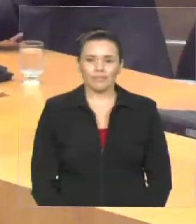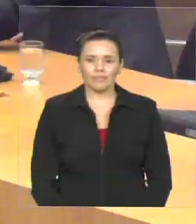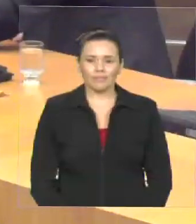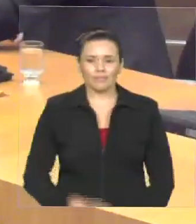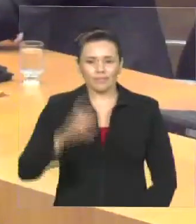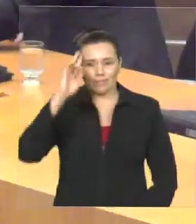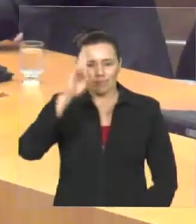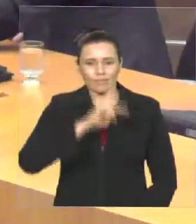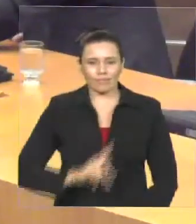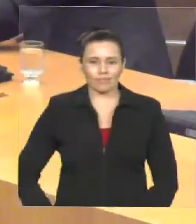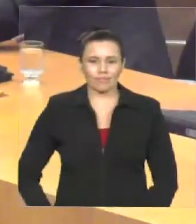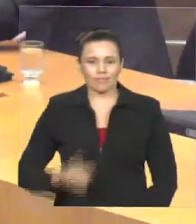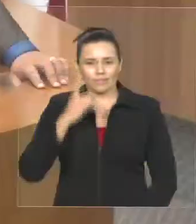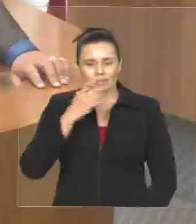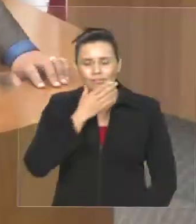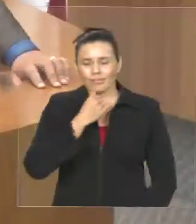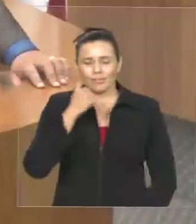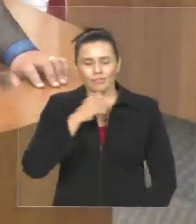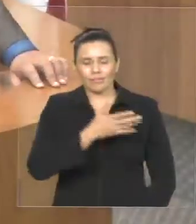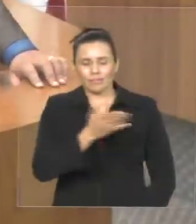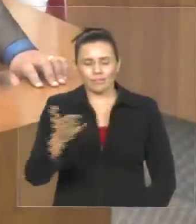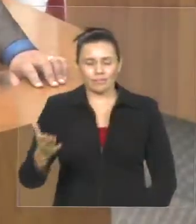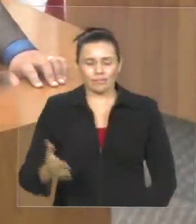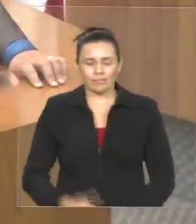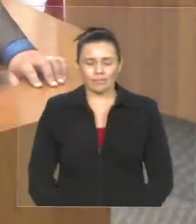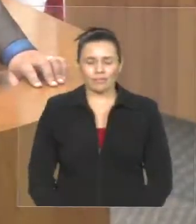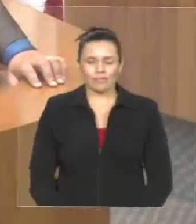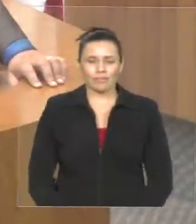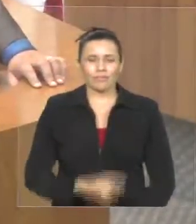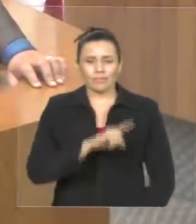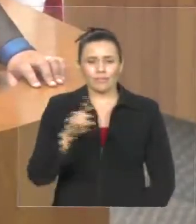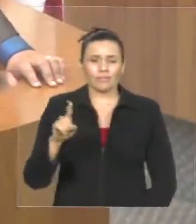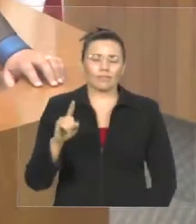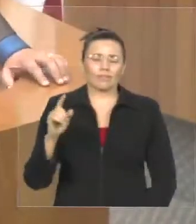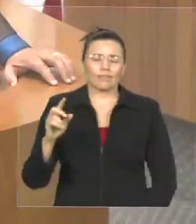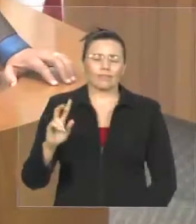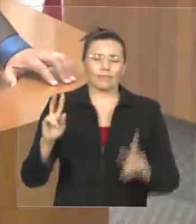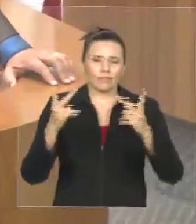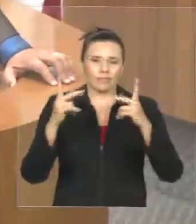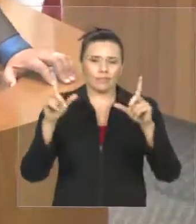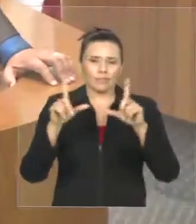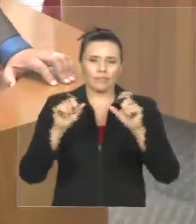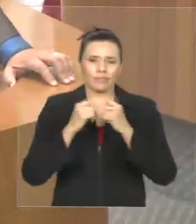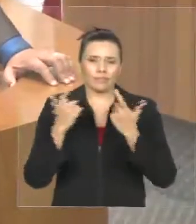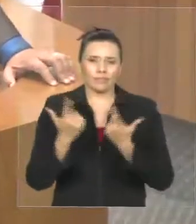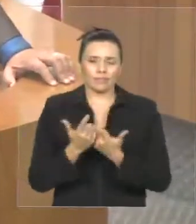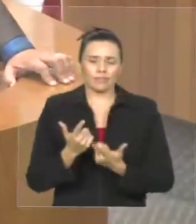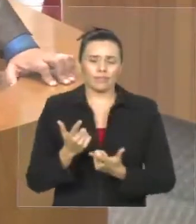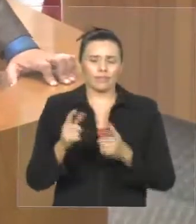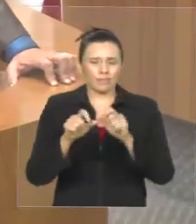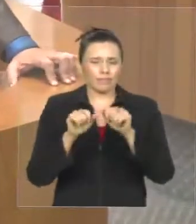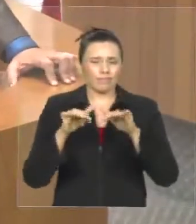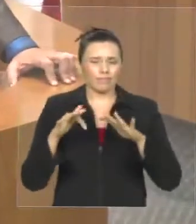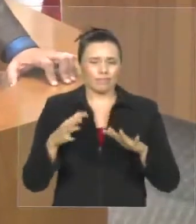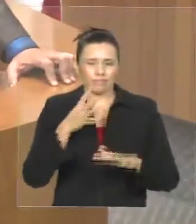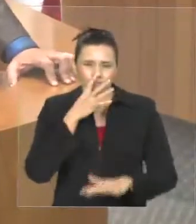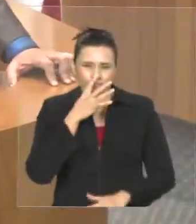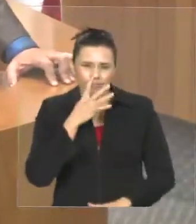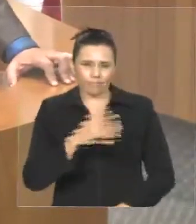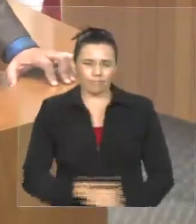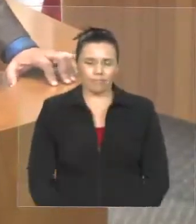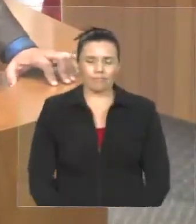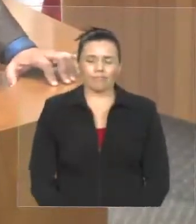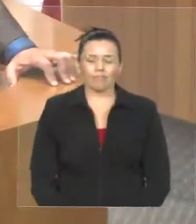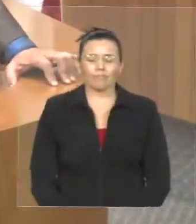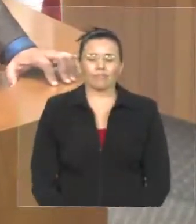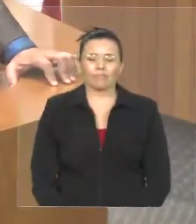Senhor presidente, senhores deputados, senhoras deputadas, todos que acompanham a transmissão desta sessão, eu venho,